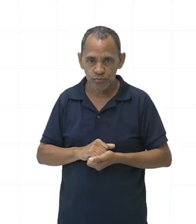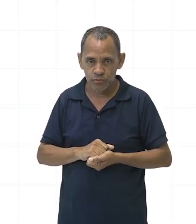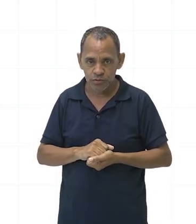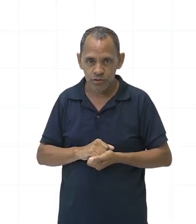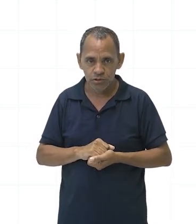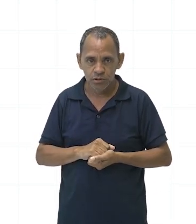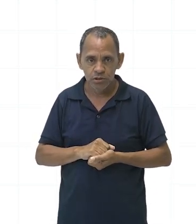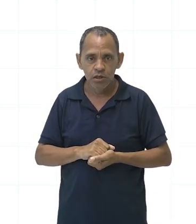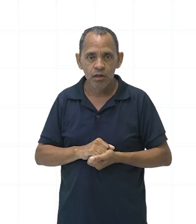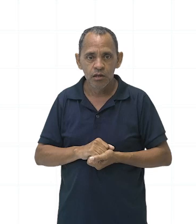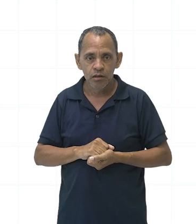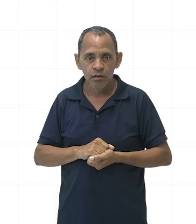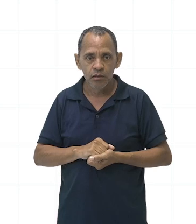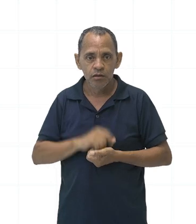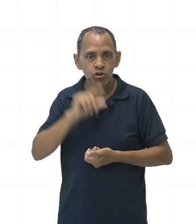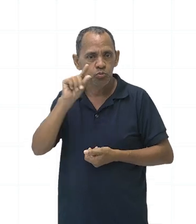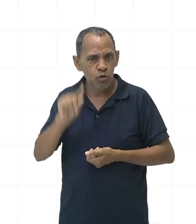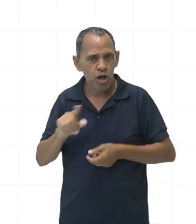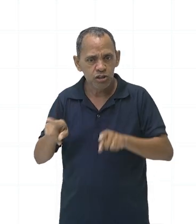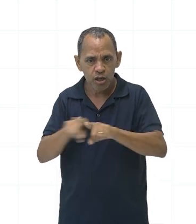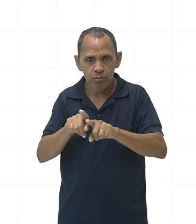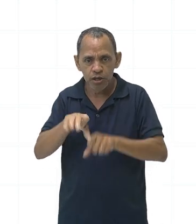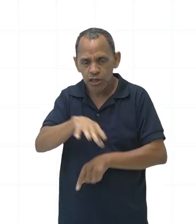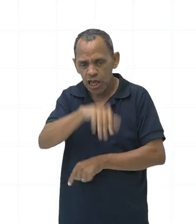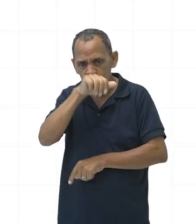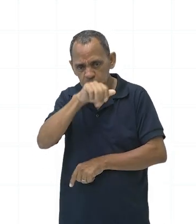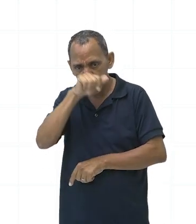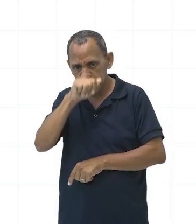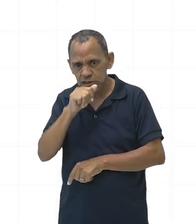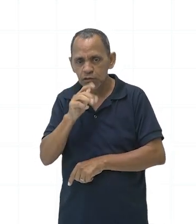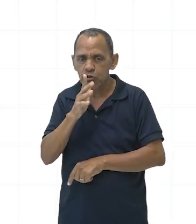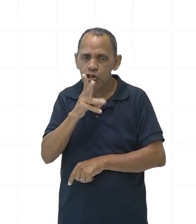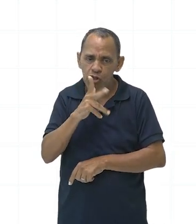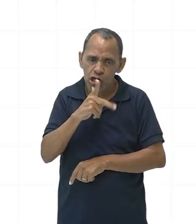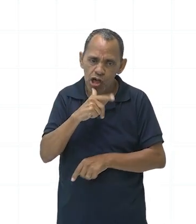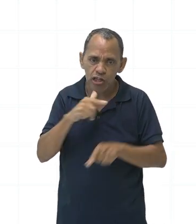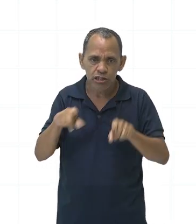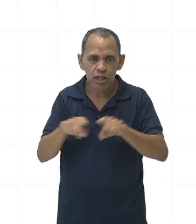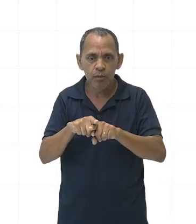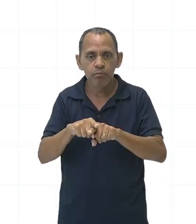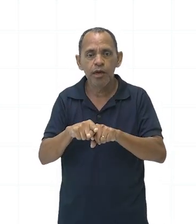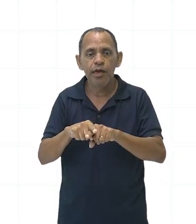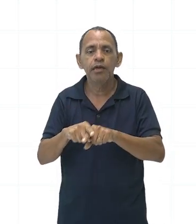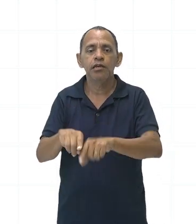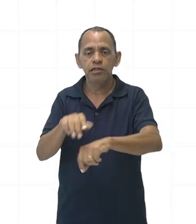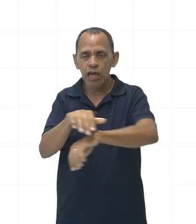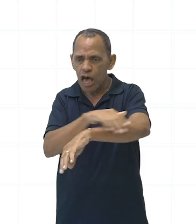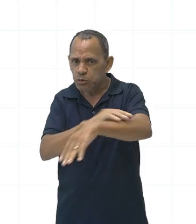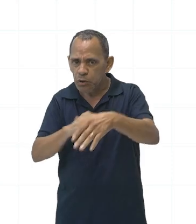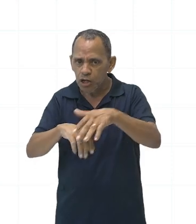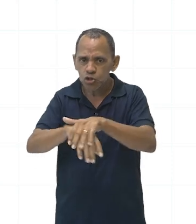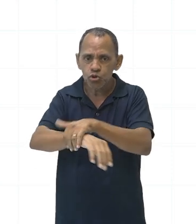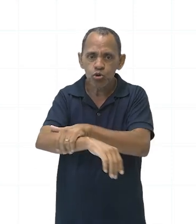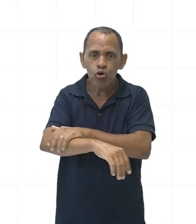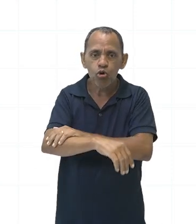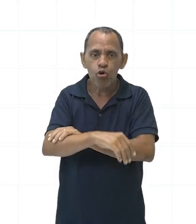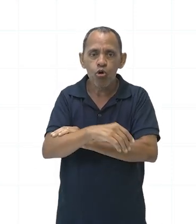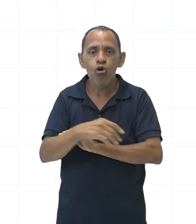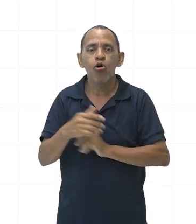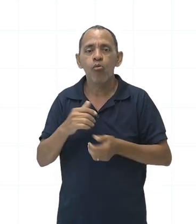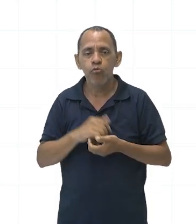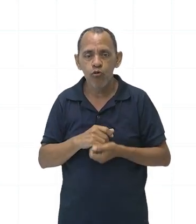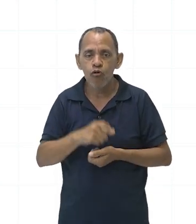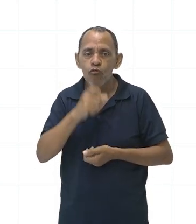baixa, respiração lenta, extremidades frias, tontura. Outros